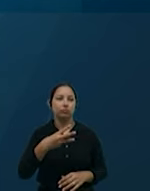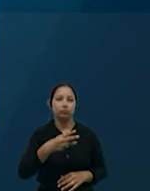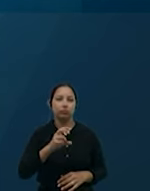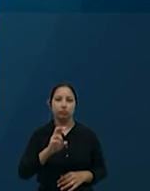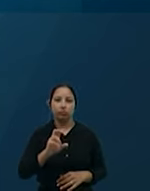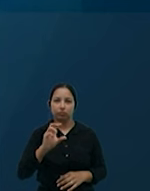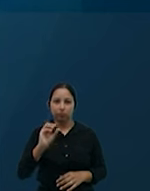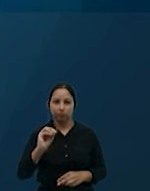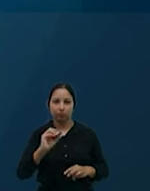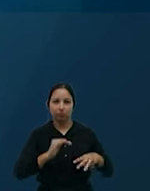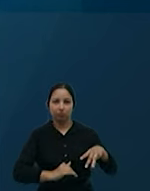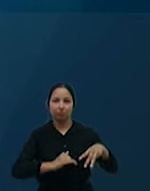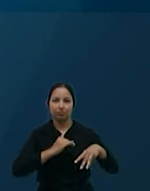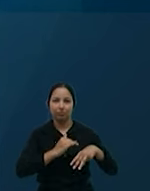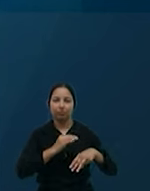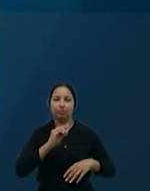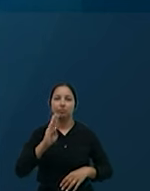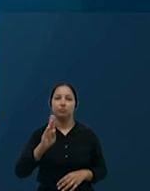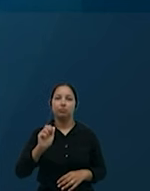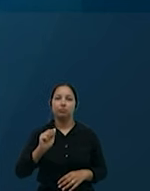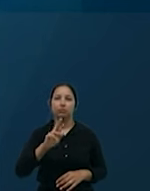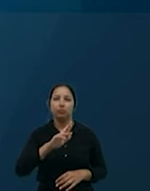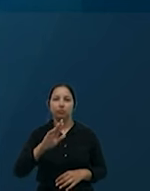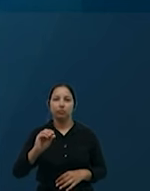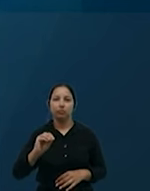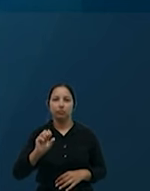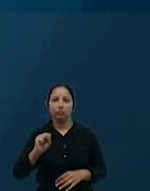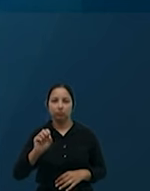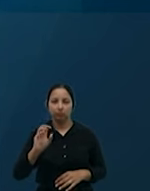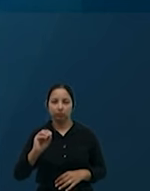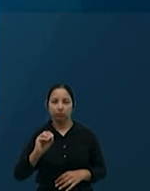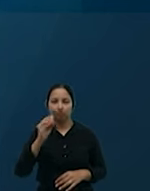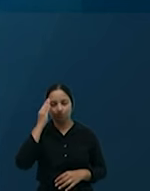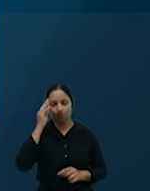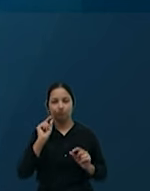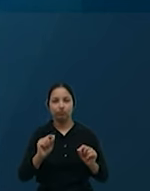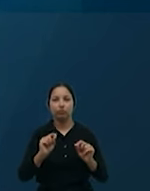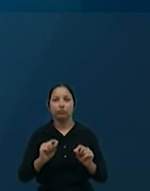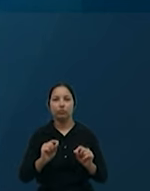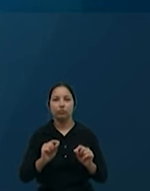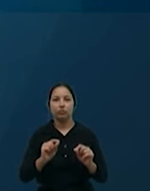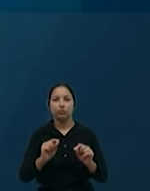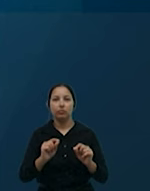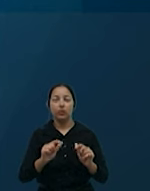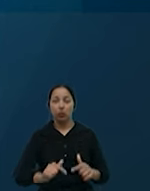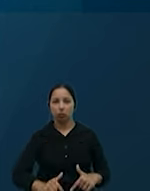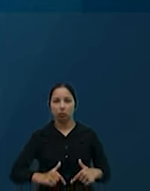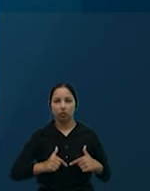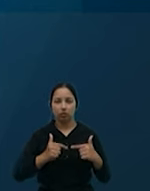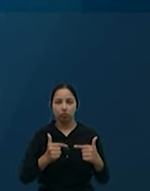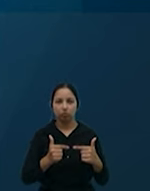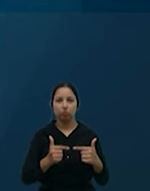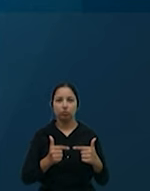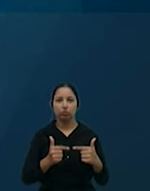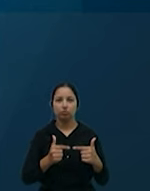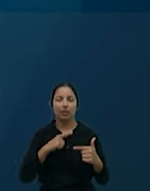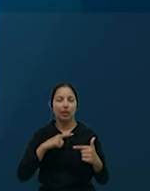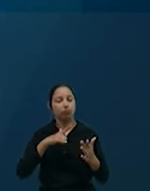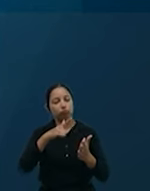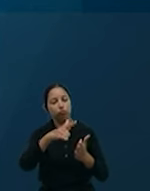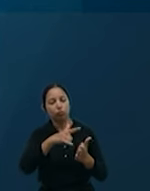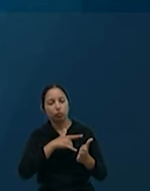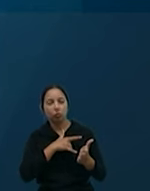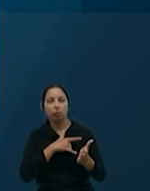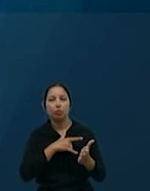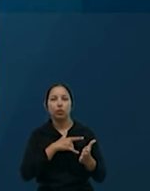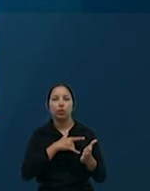que, nestes casos, mesmo de ações revisionais em que se traz um novo argumento, um elemento probatório, um documento que não foi oportunizado